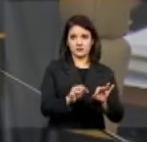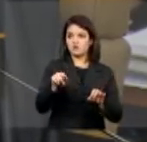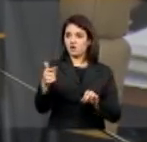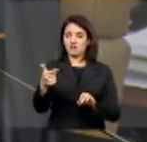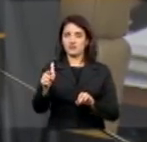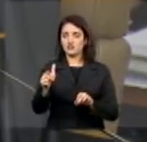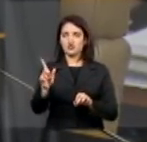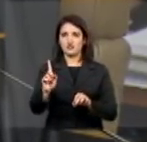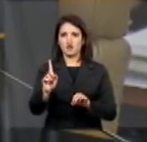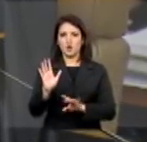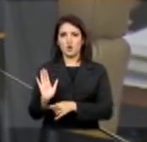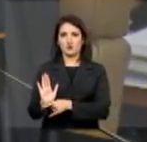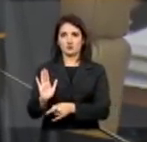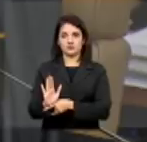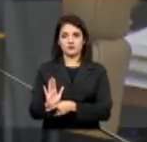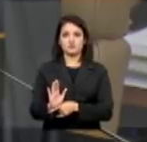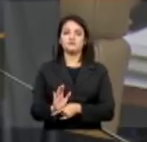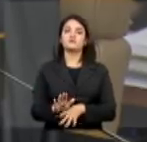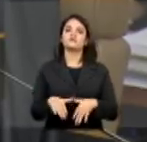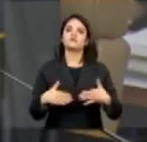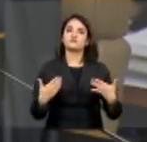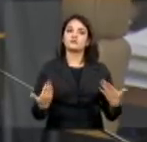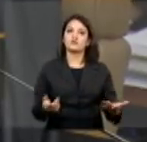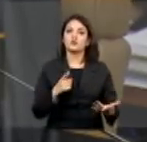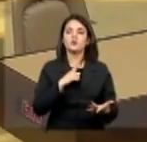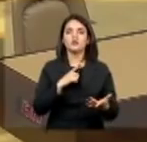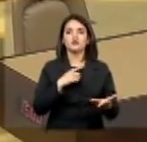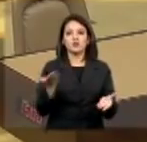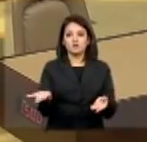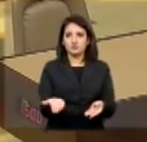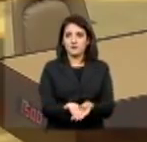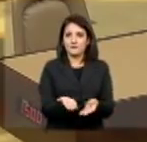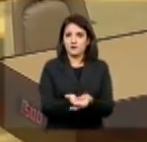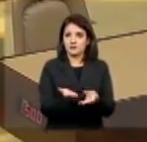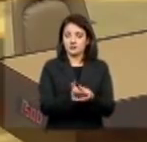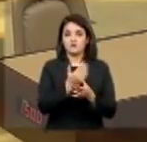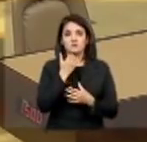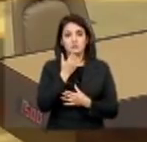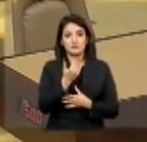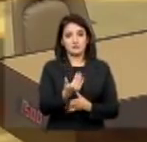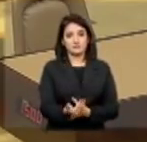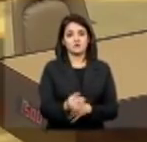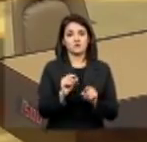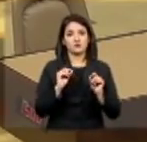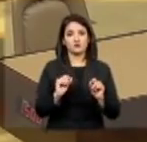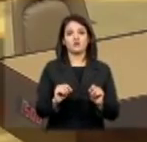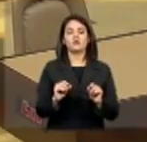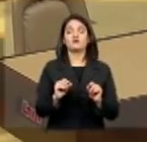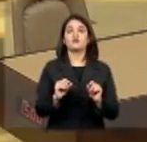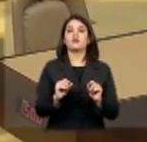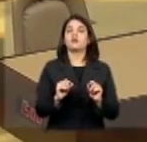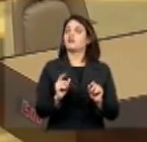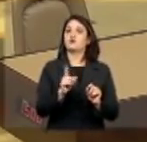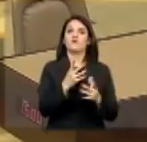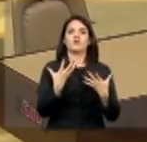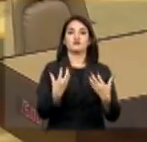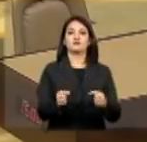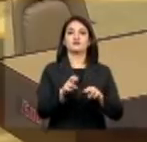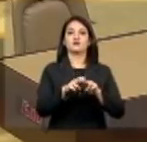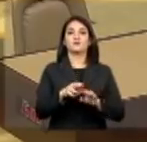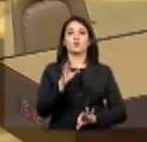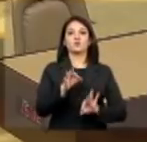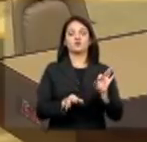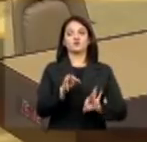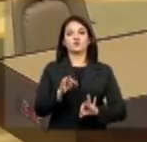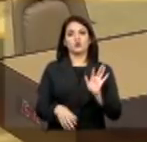obstante escolha dos autos que a providência requerida foi indeferida pelo juiz de primeiro grau e